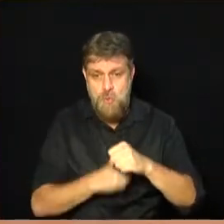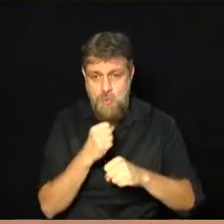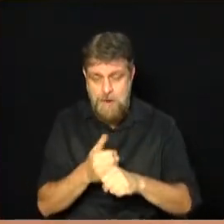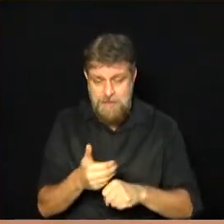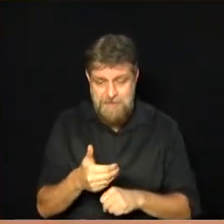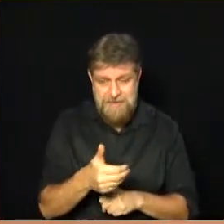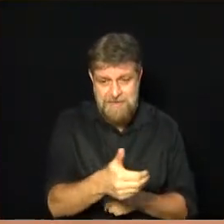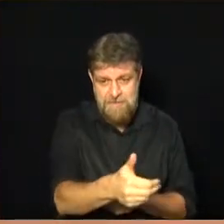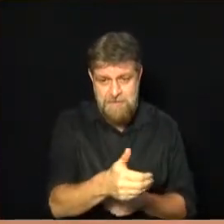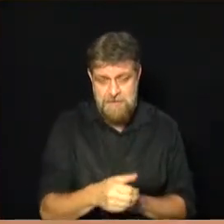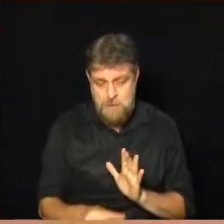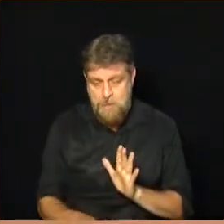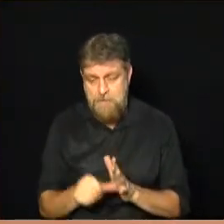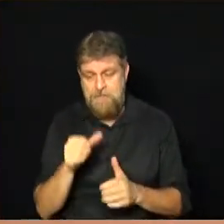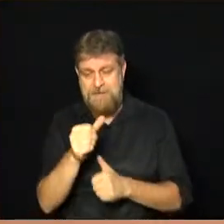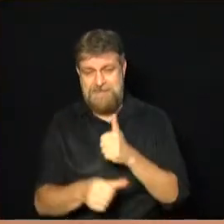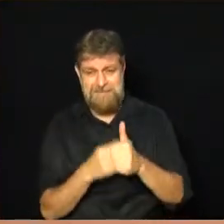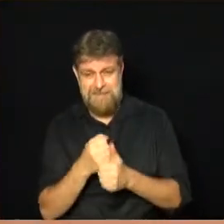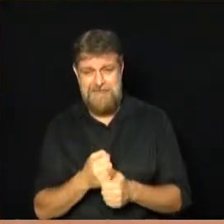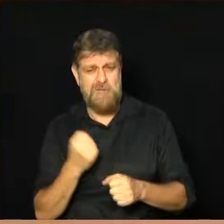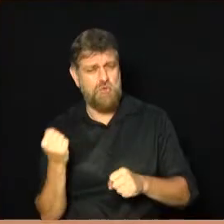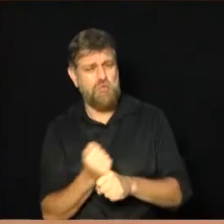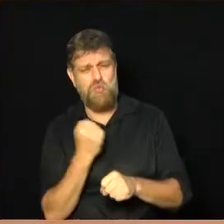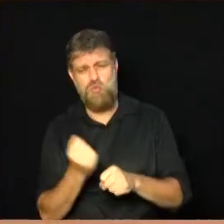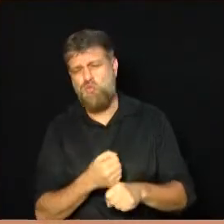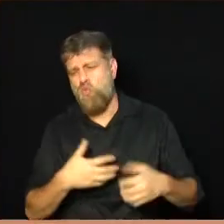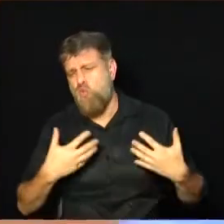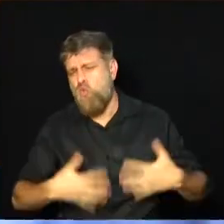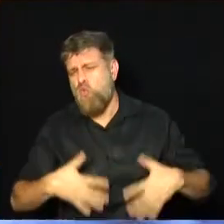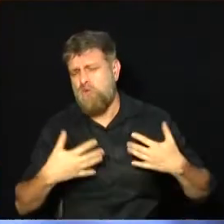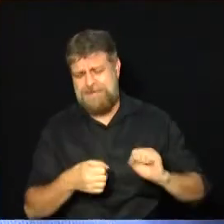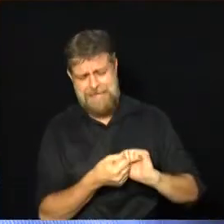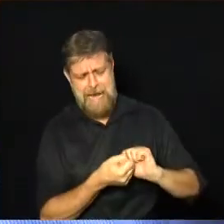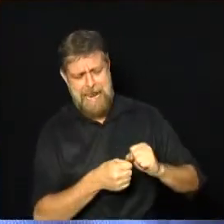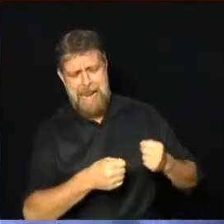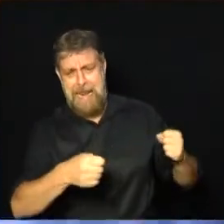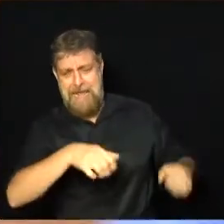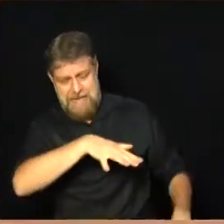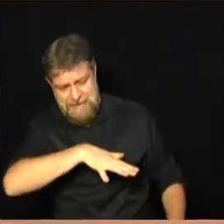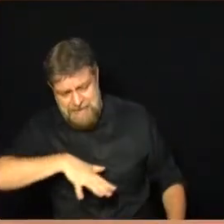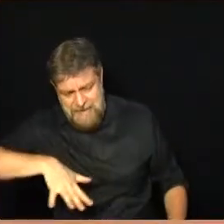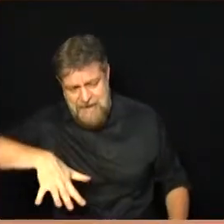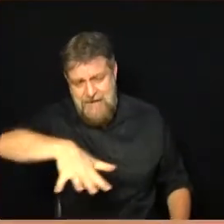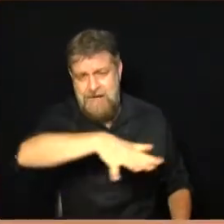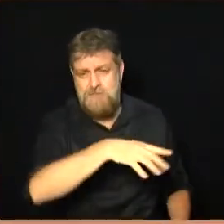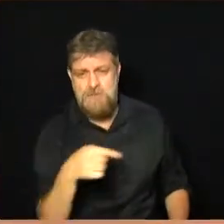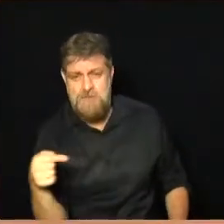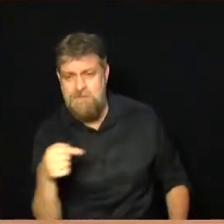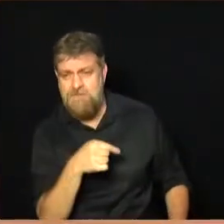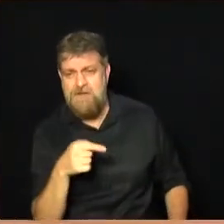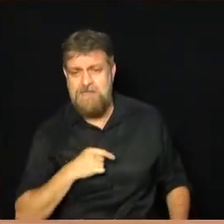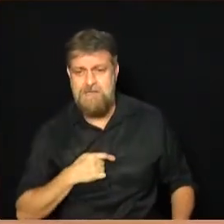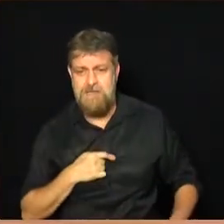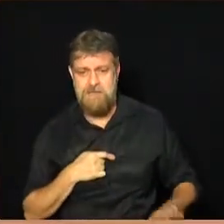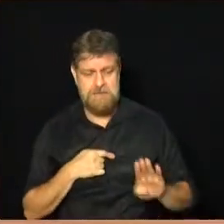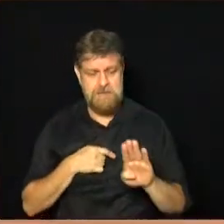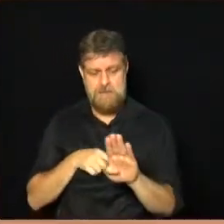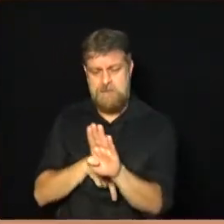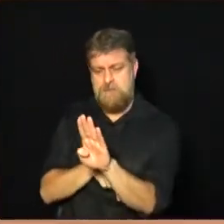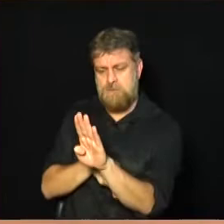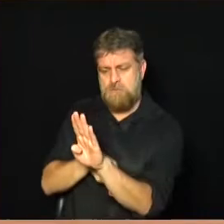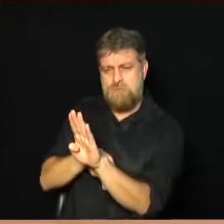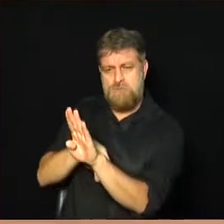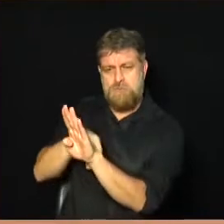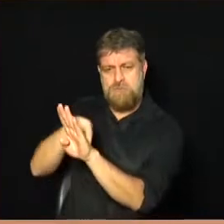concluído no primeiro semestre. Ali é uma obra gigantesca, aquela região ali vai ter escada rolante, vai ter